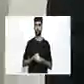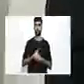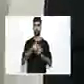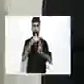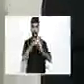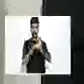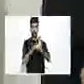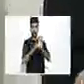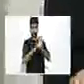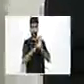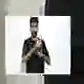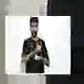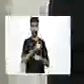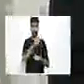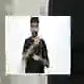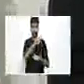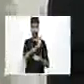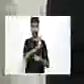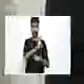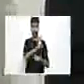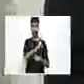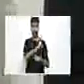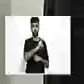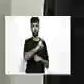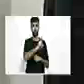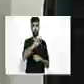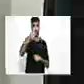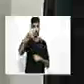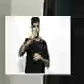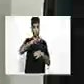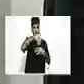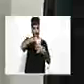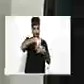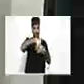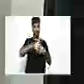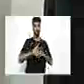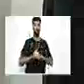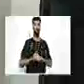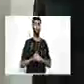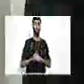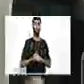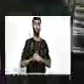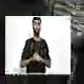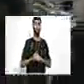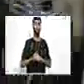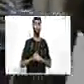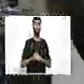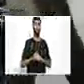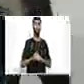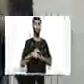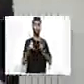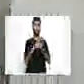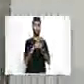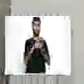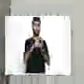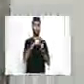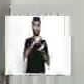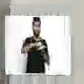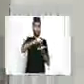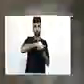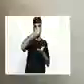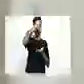projeto de lei número 25 primeira votação Prefeito